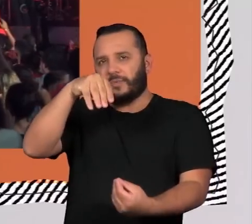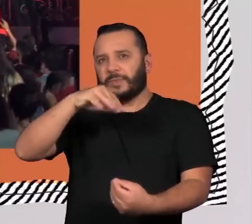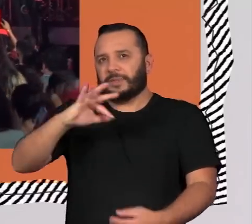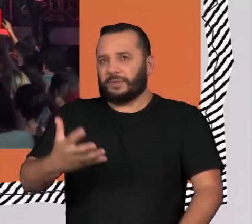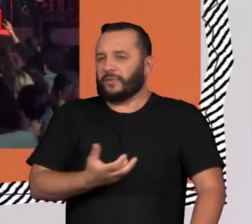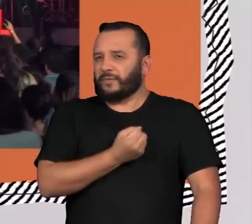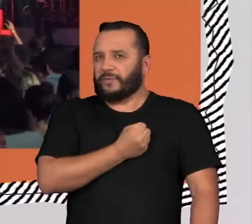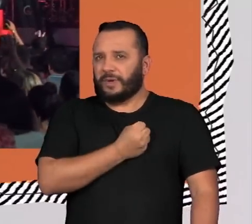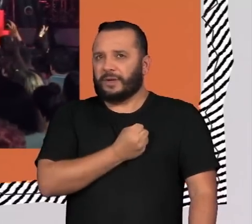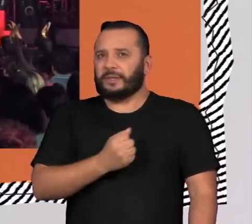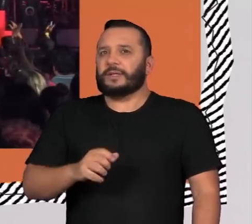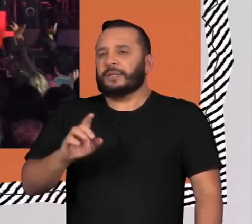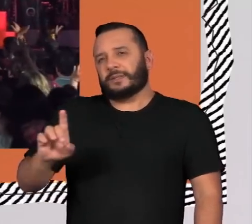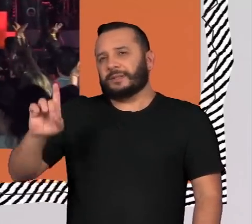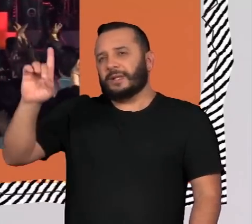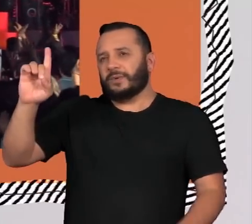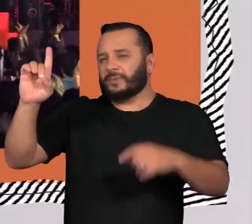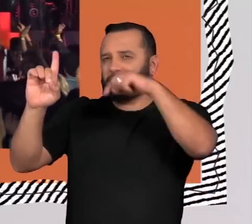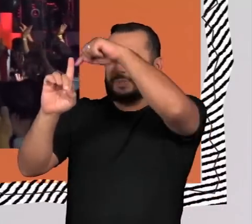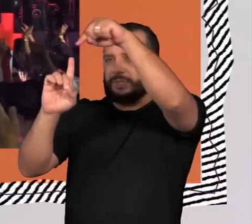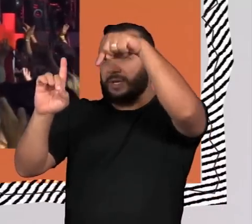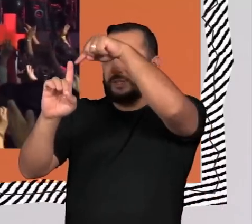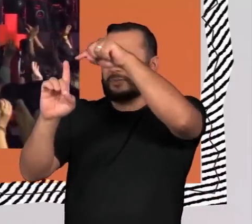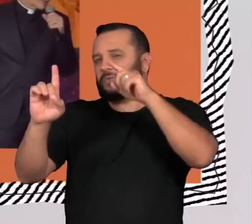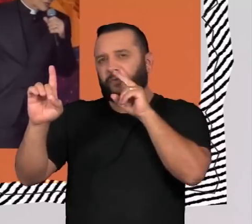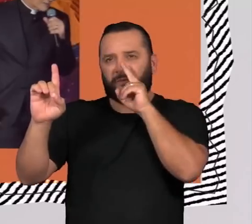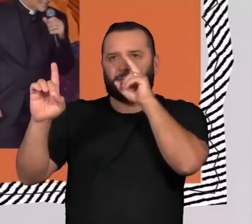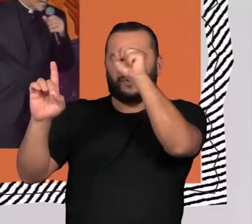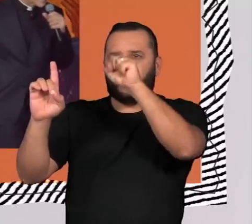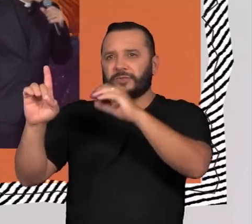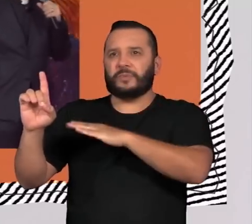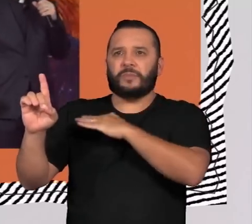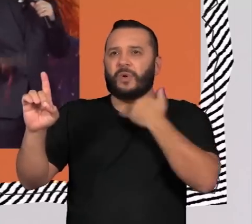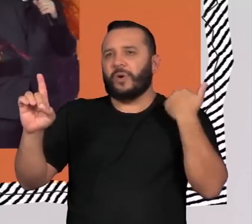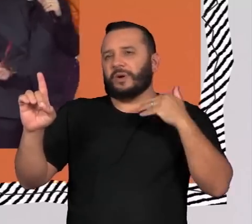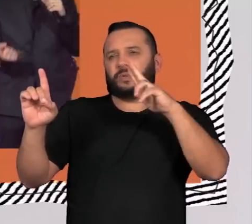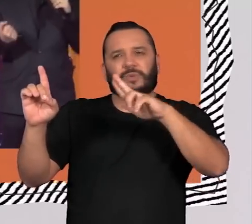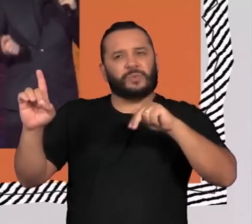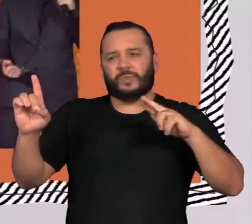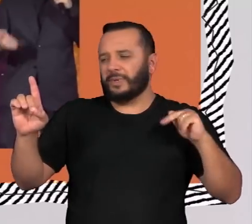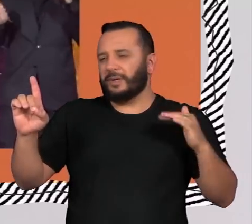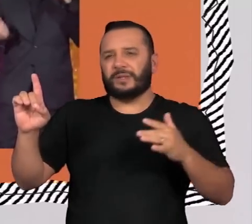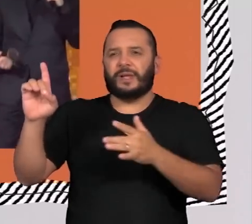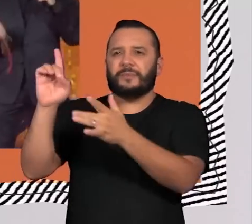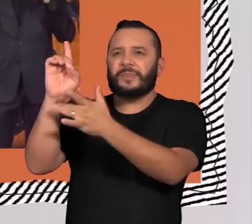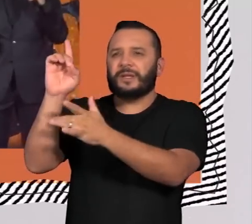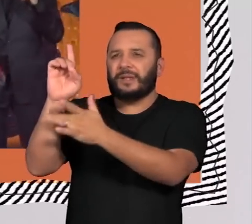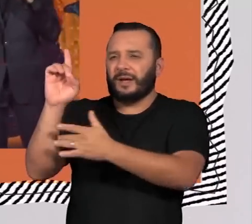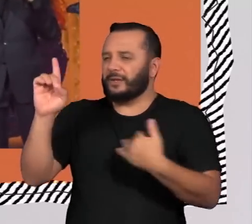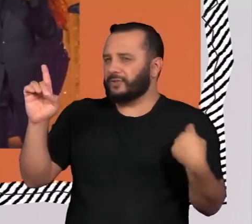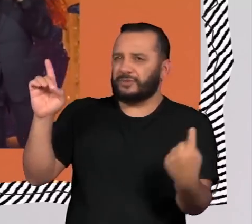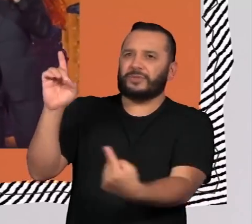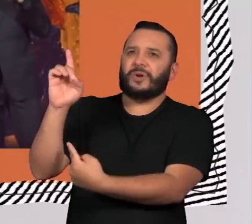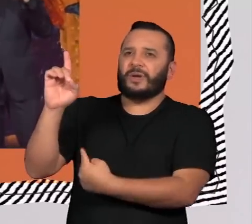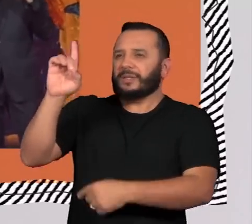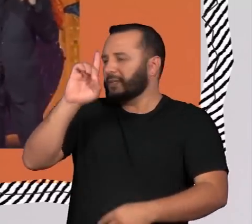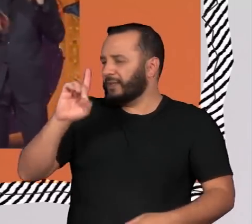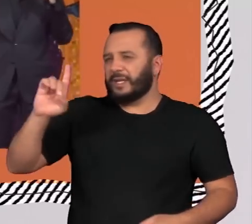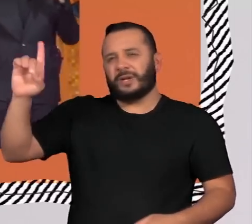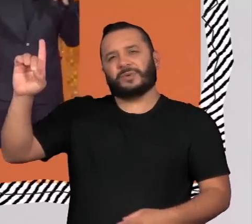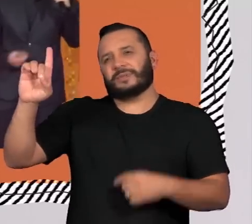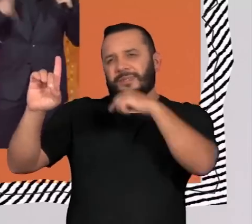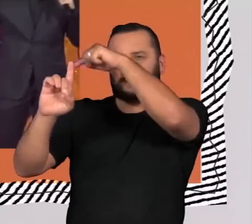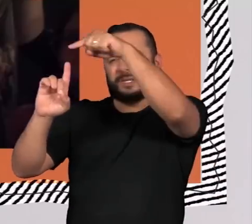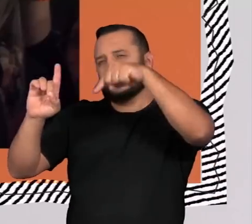Santo, Deus Forte, Deus Imortal, tende piedade de nós e do mundo inteiro. Deus Santo,